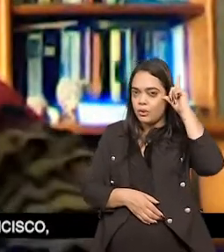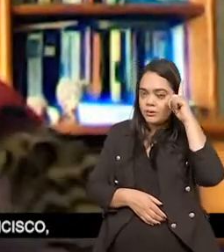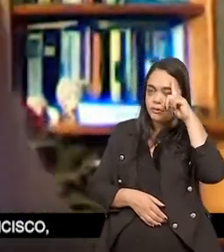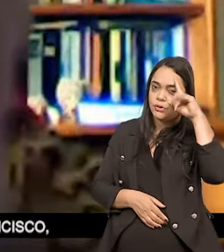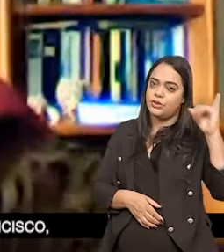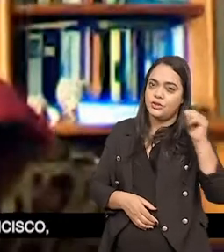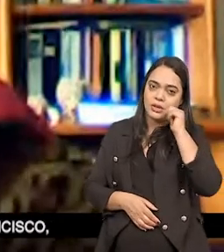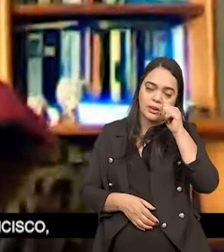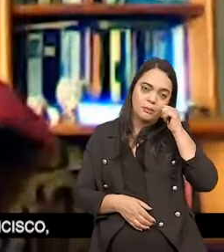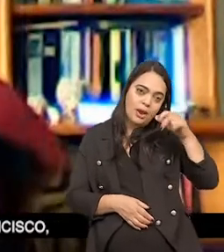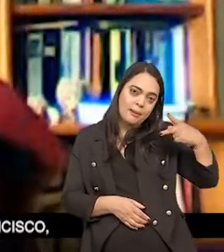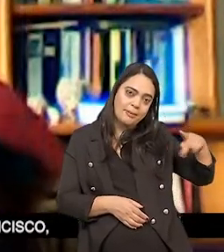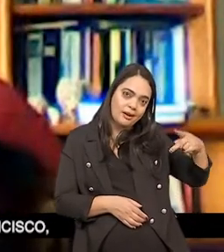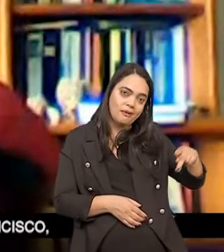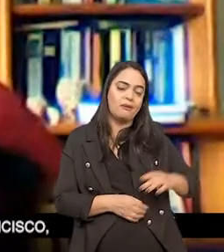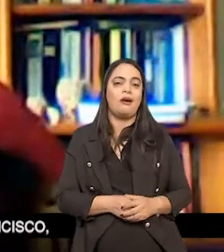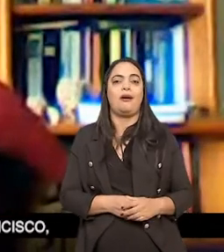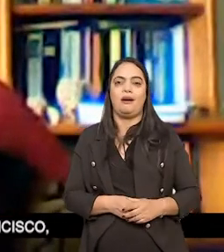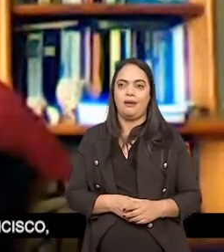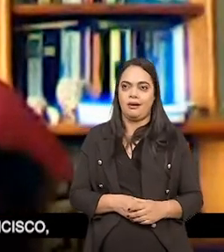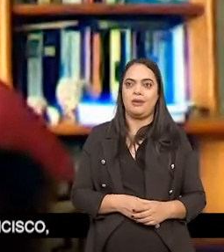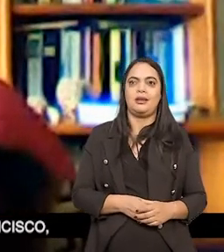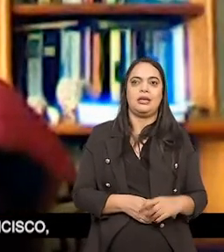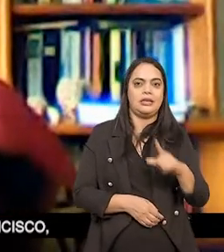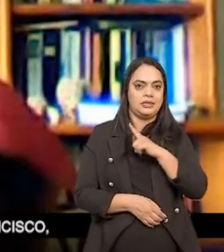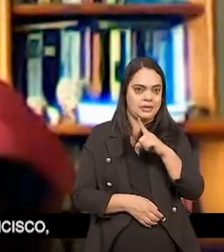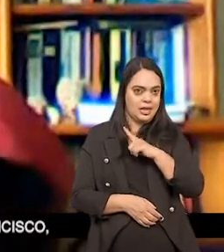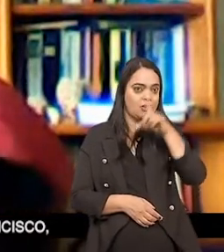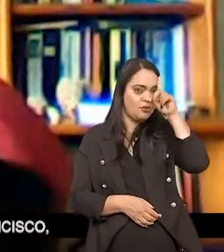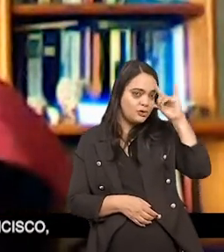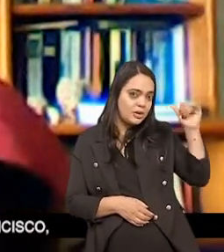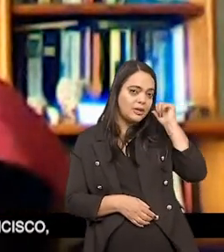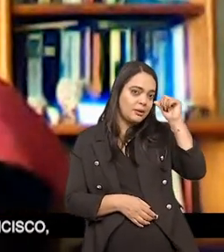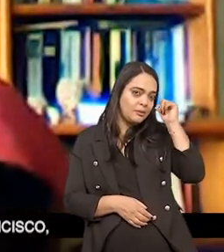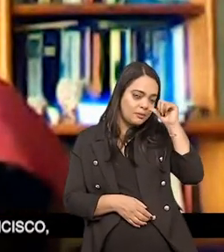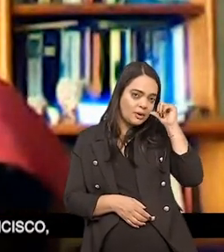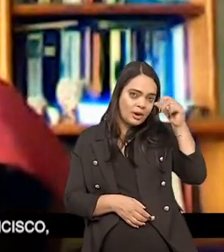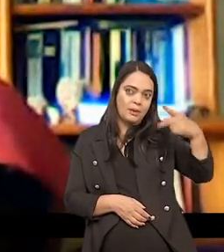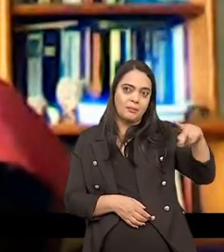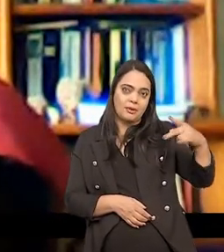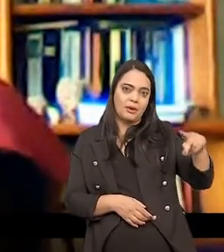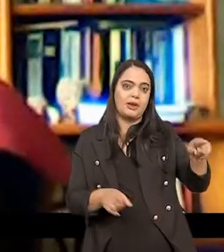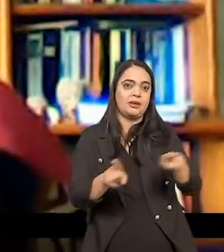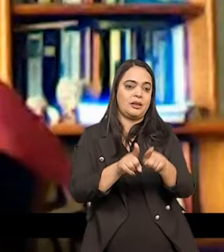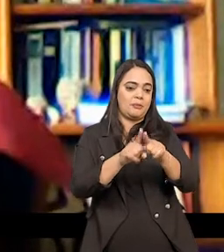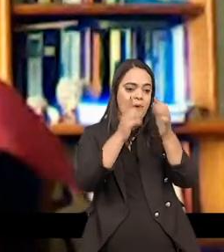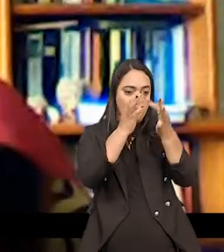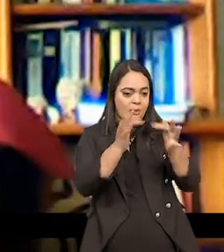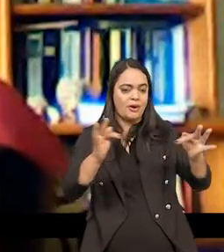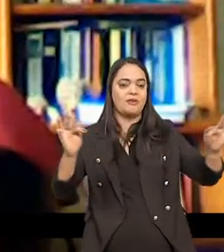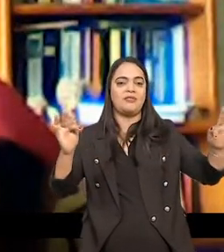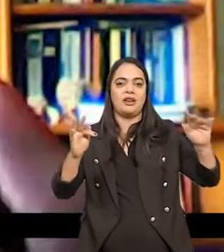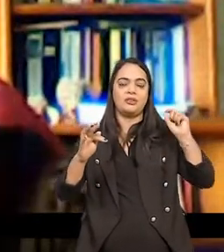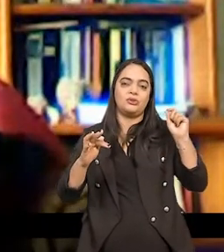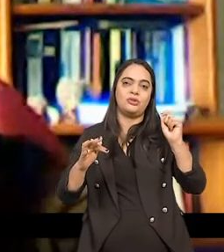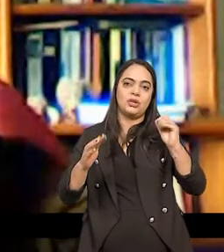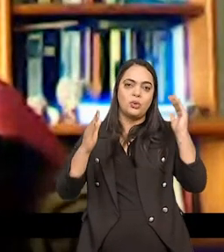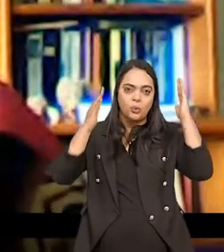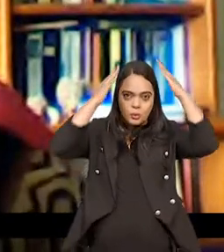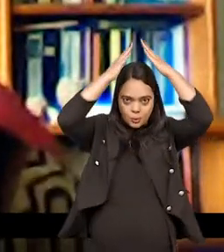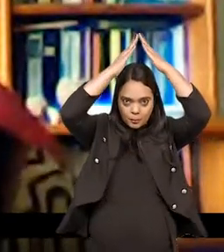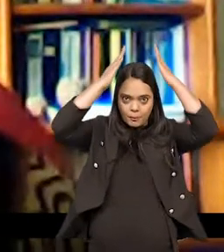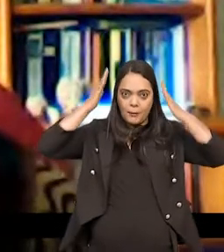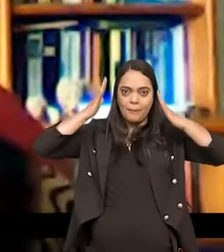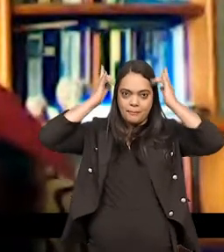o Dia da Mulher Paraguaia, o emblema, e embaixo uma citação do Papa Francisco. Porque ele vai fazer uma ode a essas